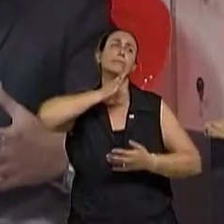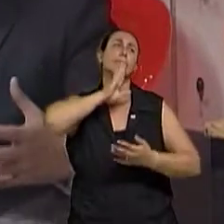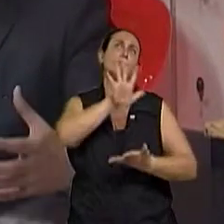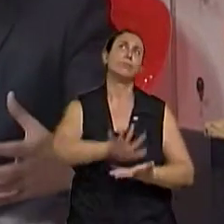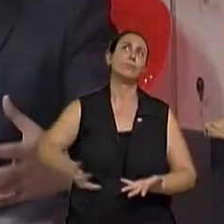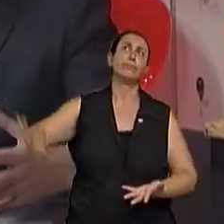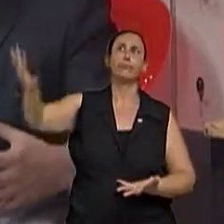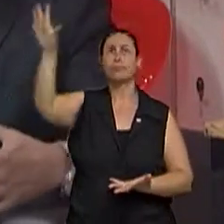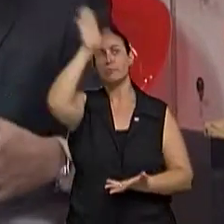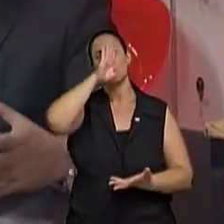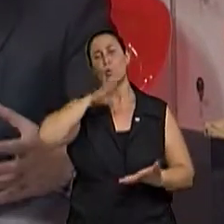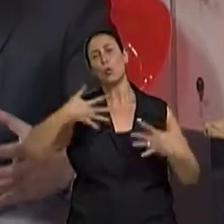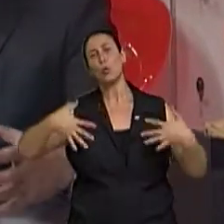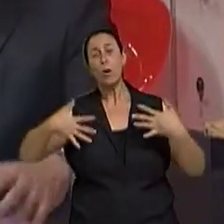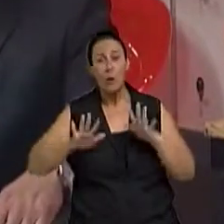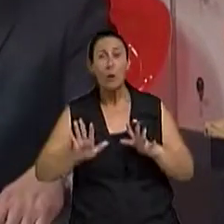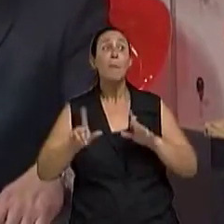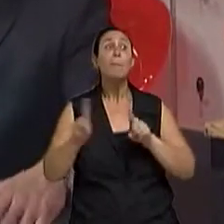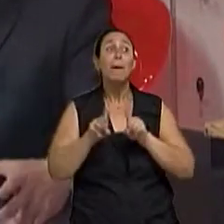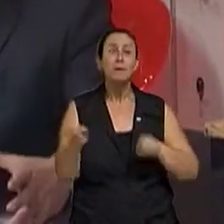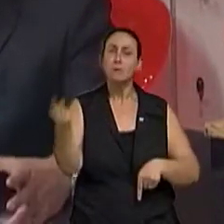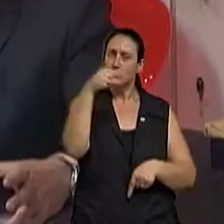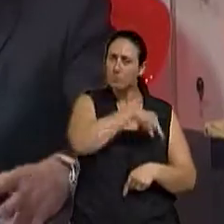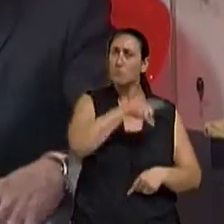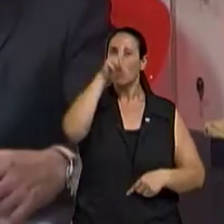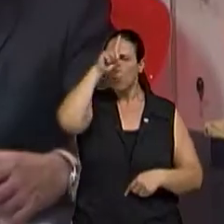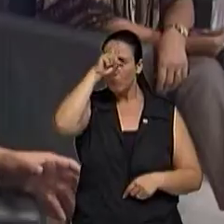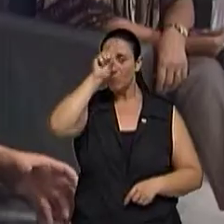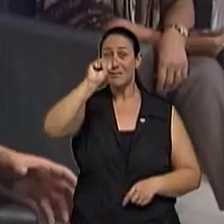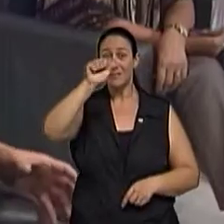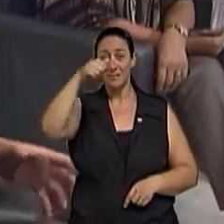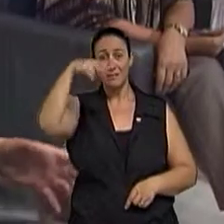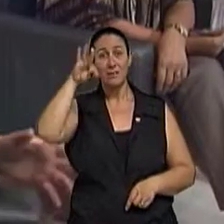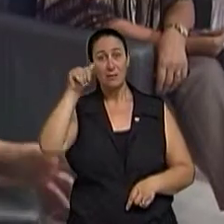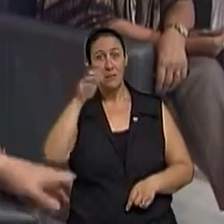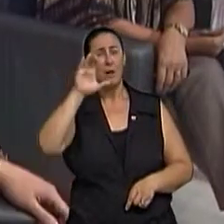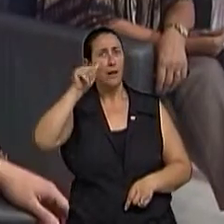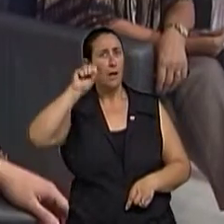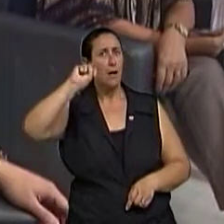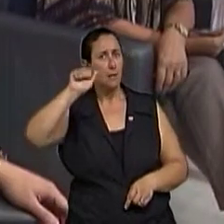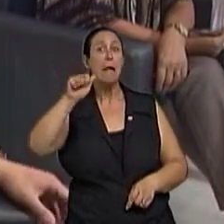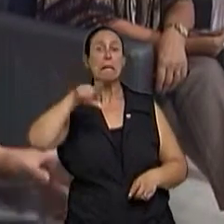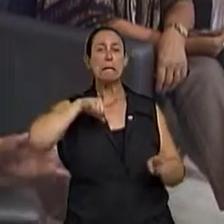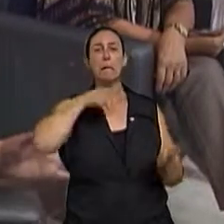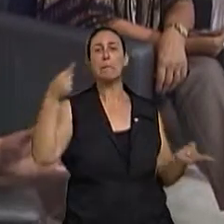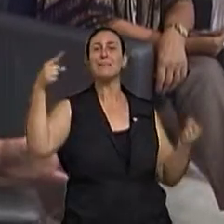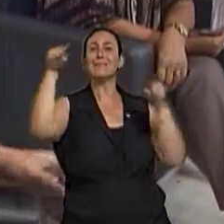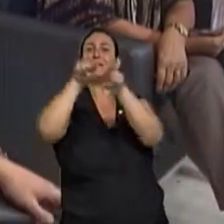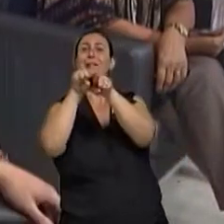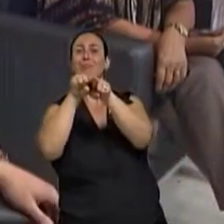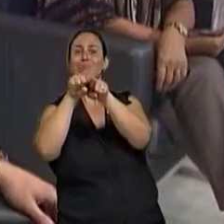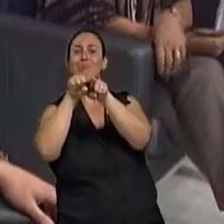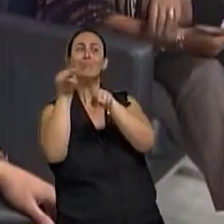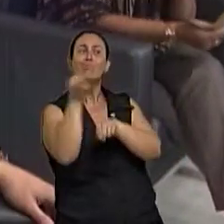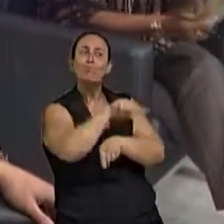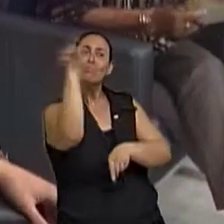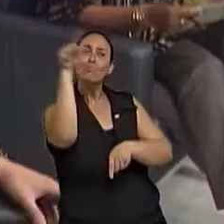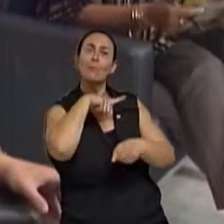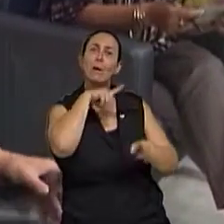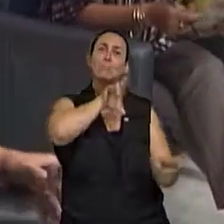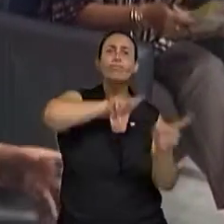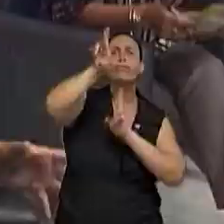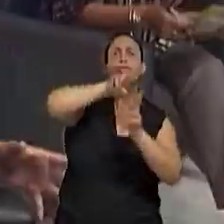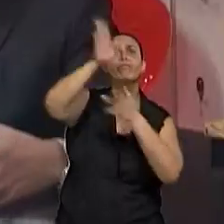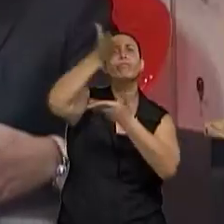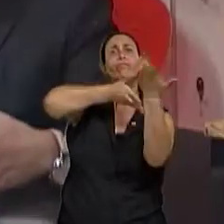fica muito orgulhoso de ver essa parceria. E nós também. Essa parceria, mais do que isso, esse link, essa ligação direta com grandes instituições. Claro. Então, a